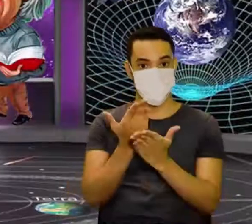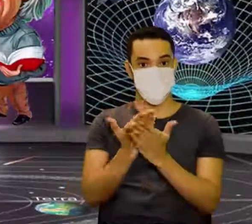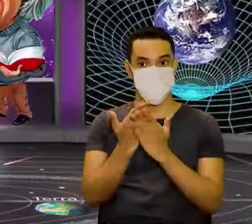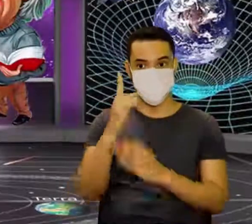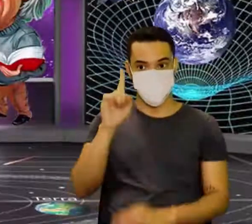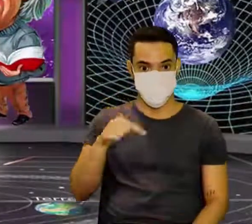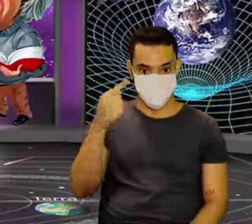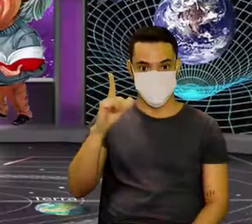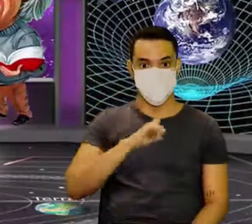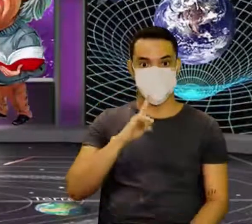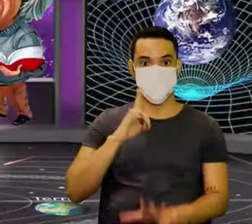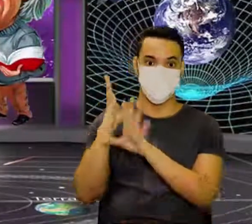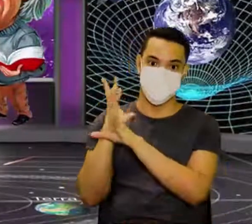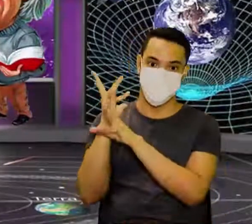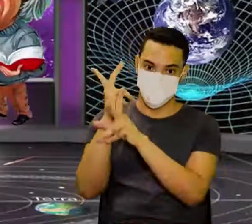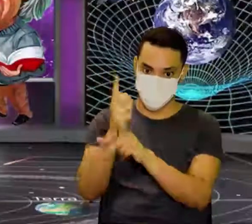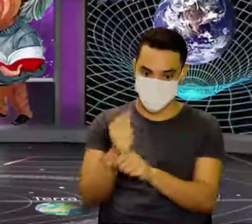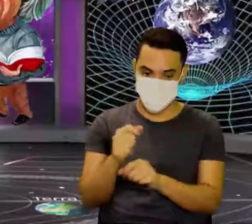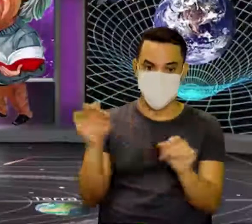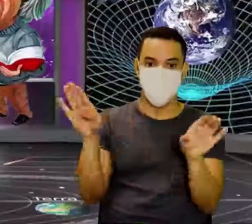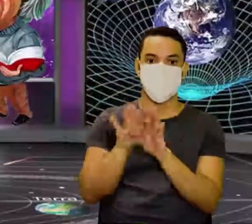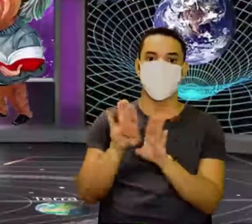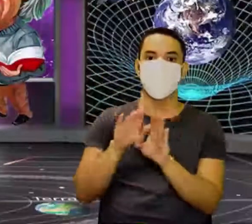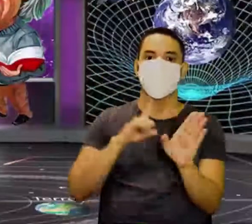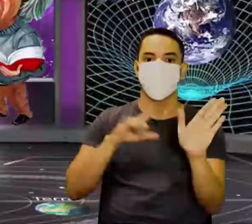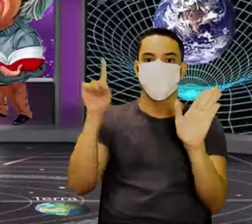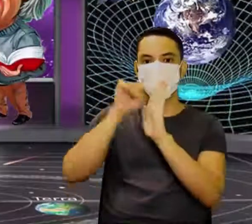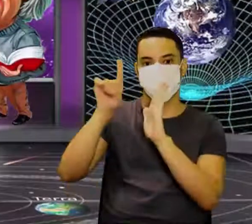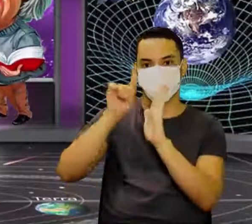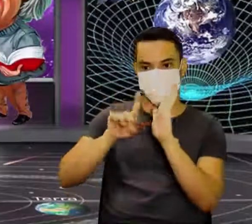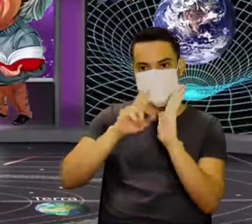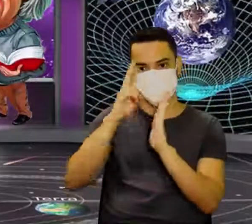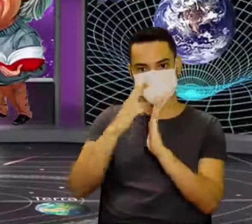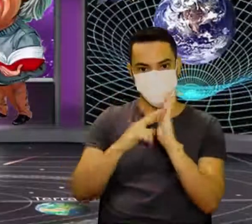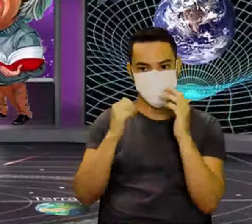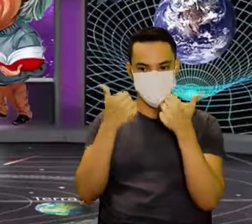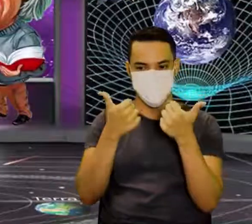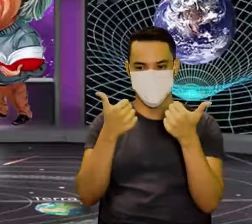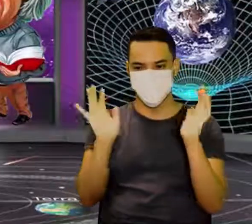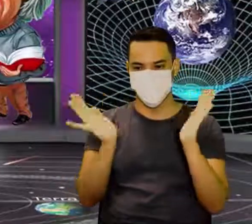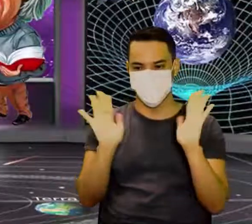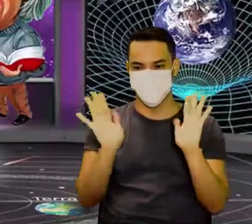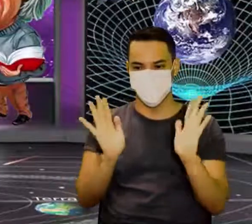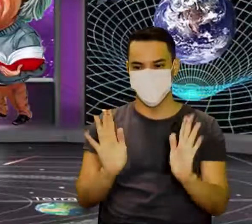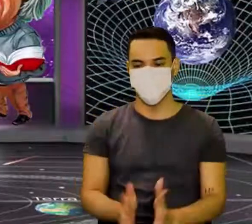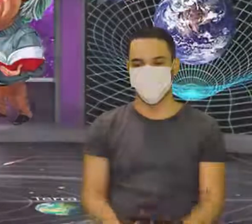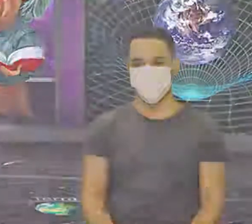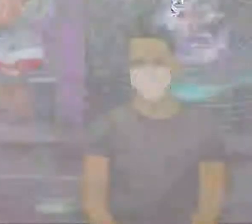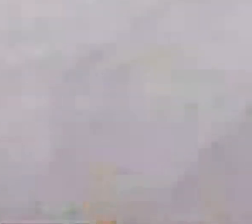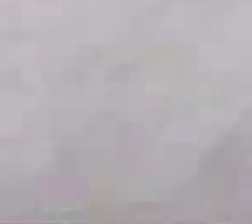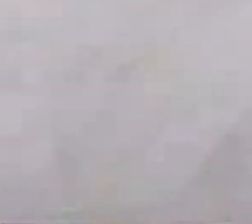próxima aula tem revisão de conteúdo e também tem resolução de exercícios, tá bom? Até mais, tchau, tchau!